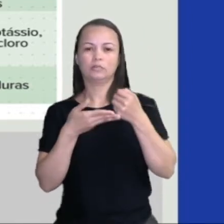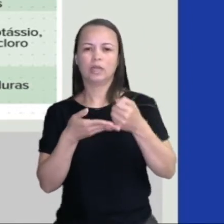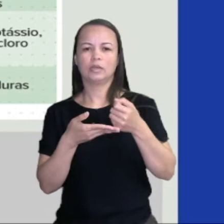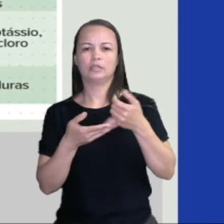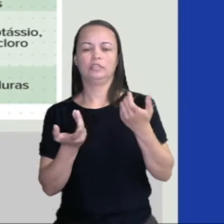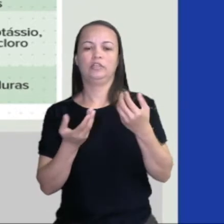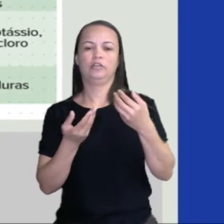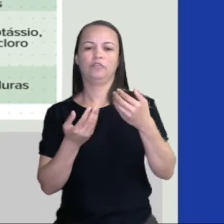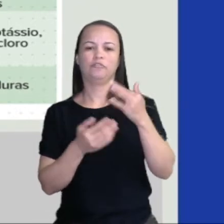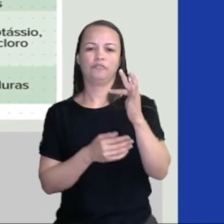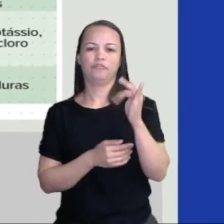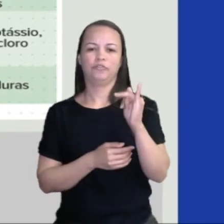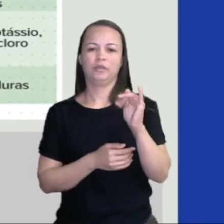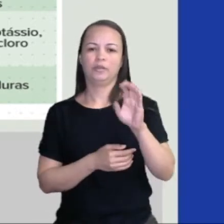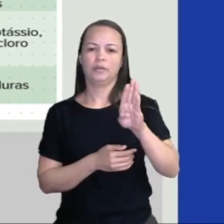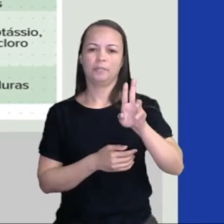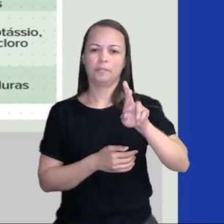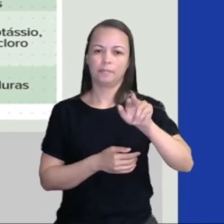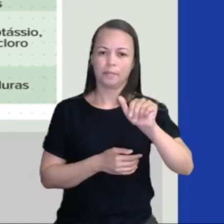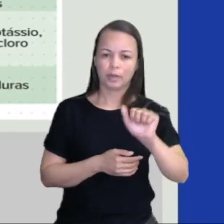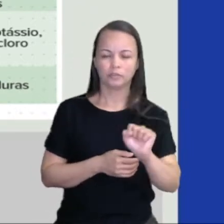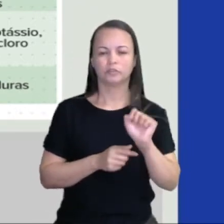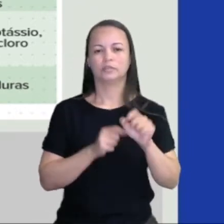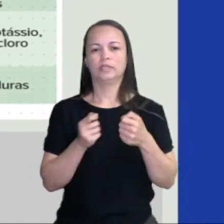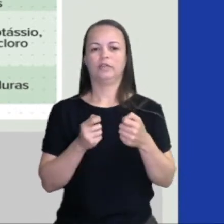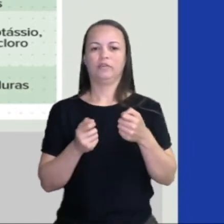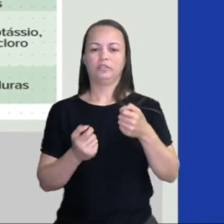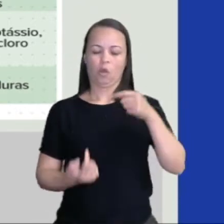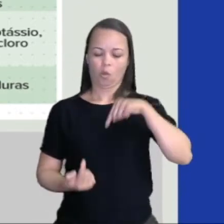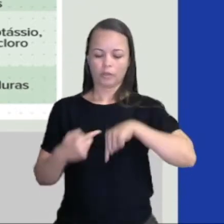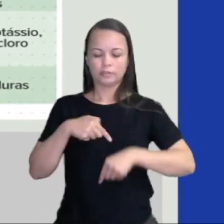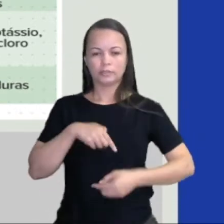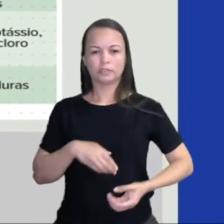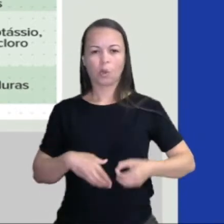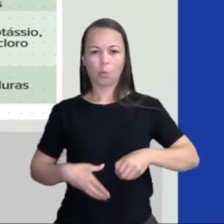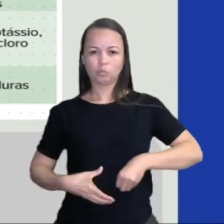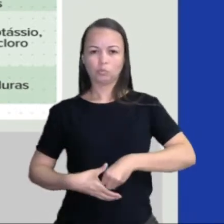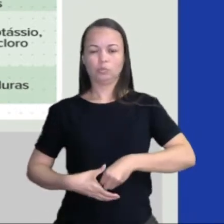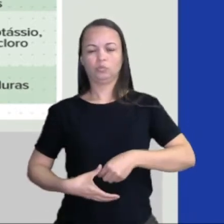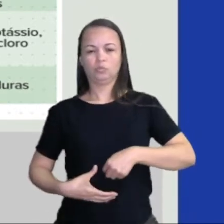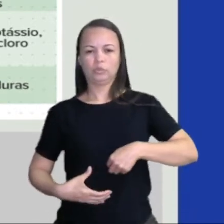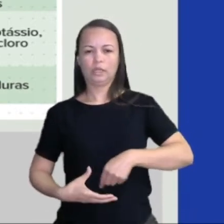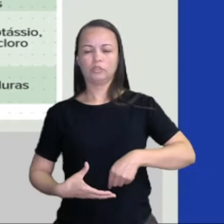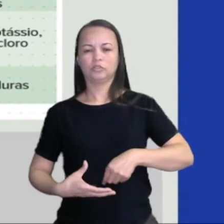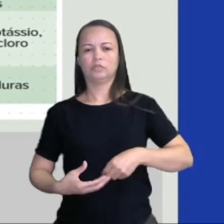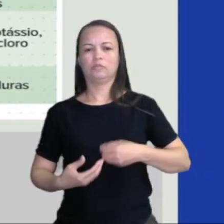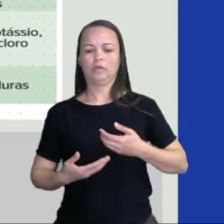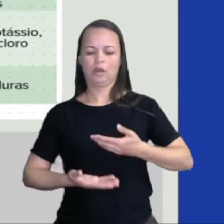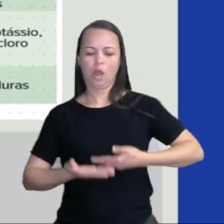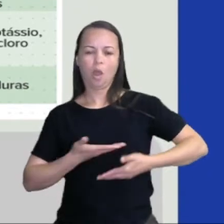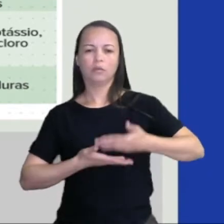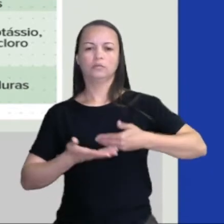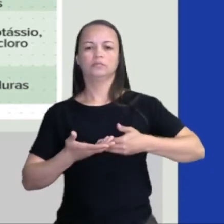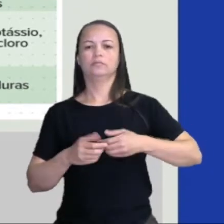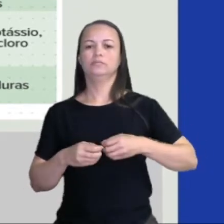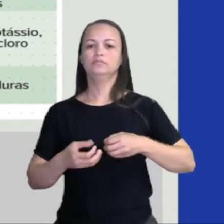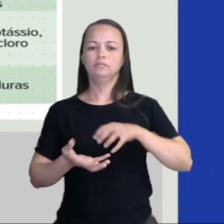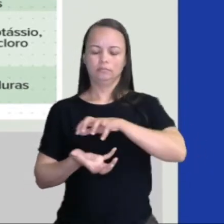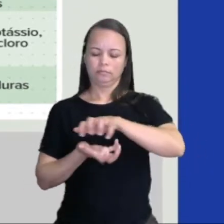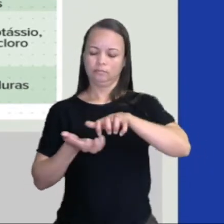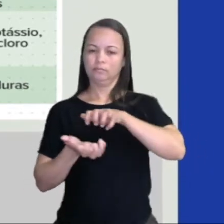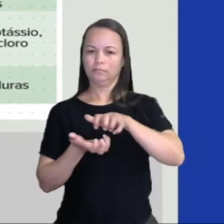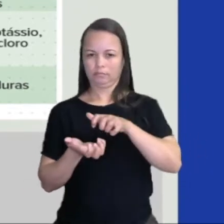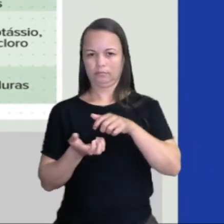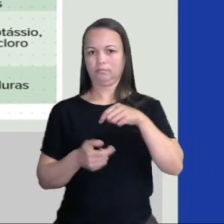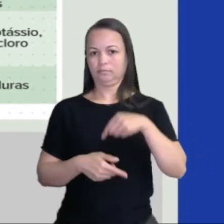de fibras, tá? E faz a regulação do intestino, ou seja, promove um ambiente favorável gastrointestinal,